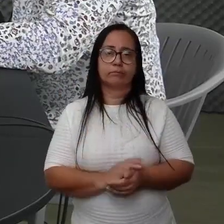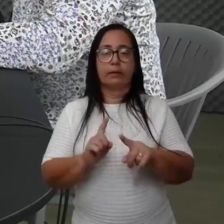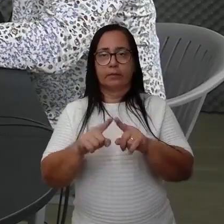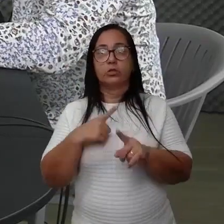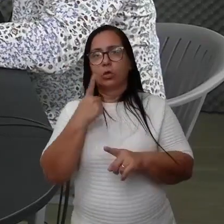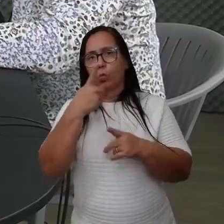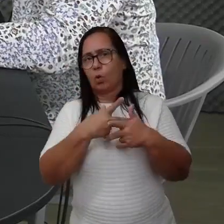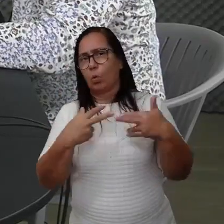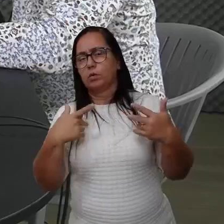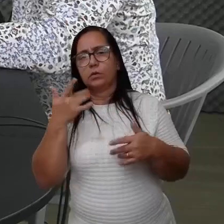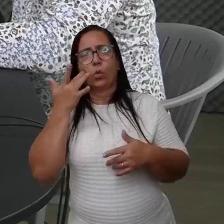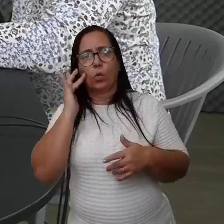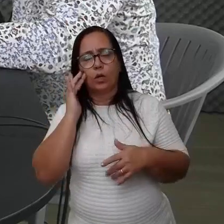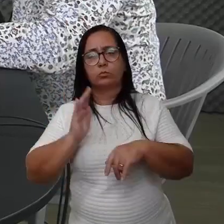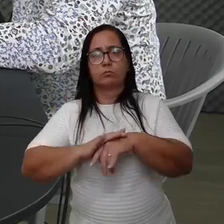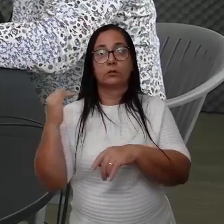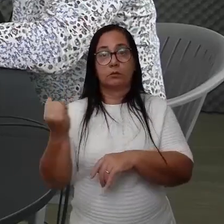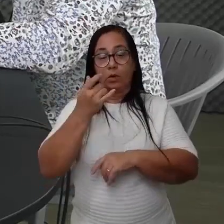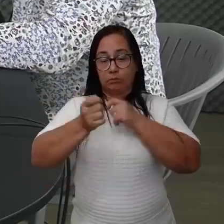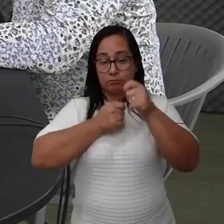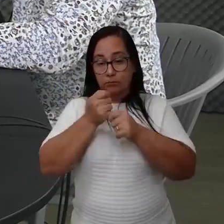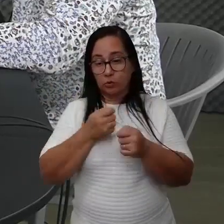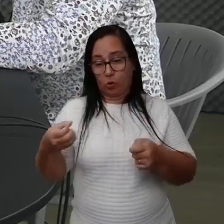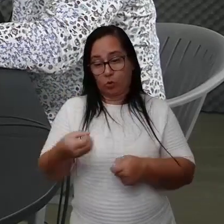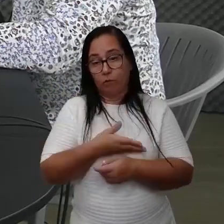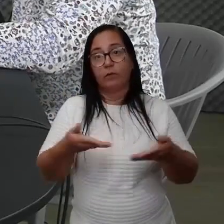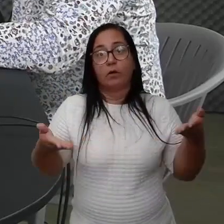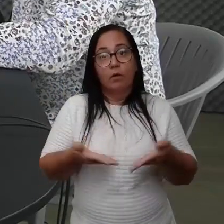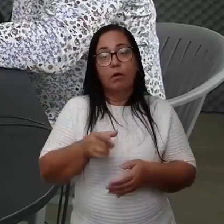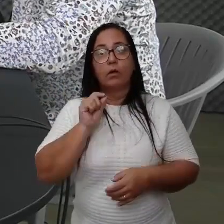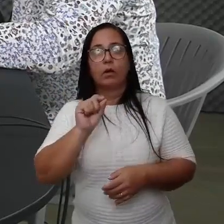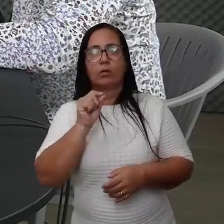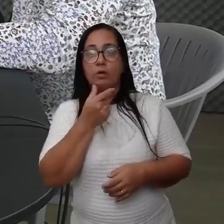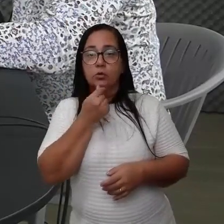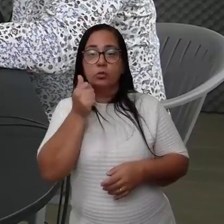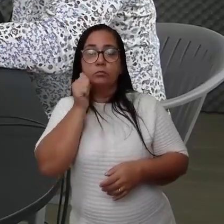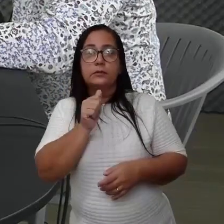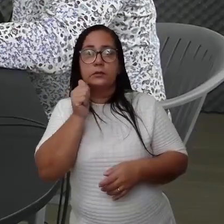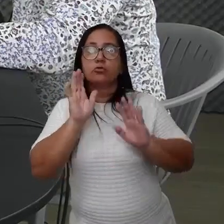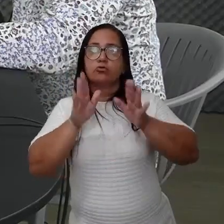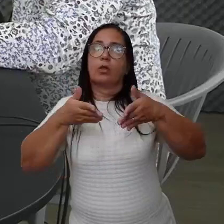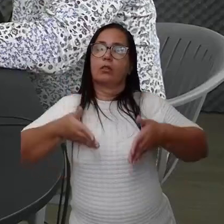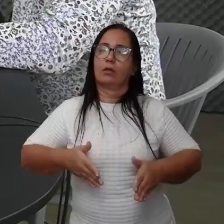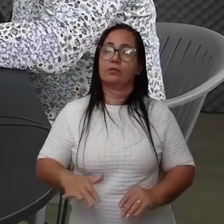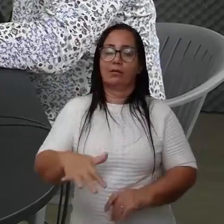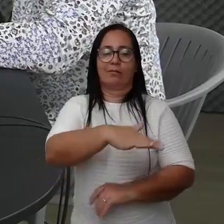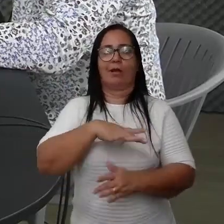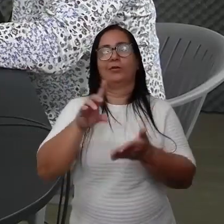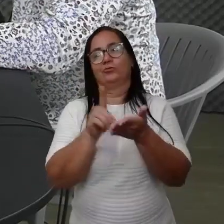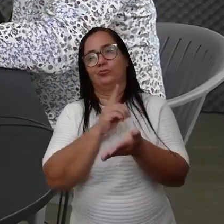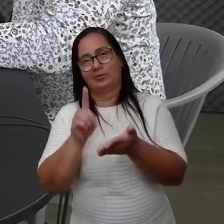questão que eu acho que é crucial para esse jornalismo que chega, que são esses meninos e meninas que já nasceram no ambiente